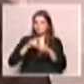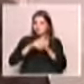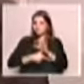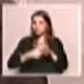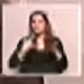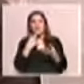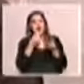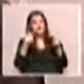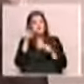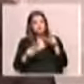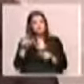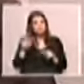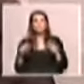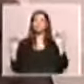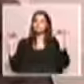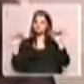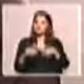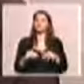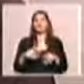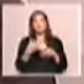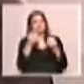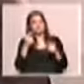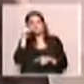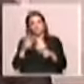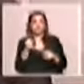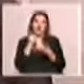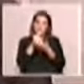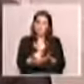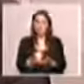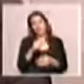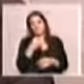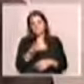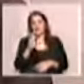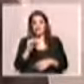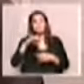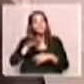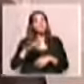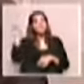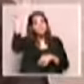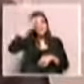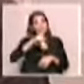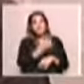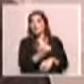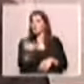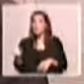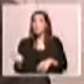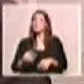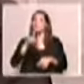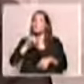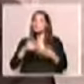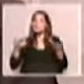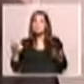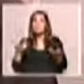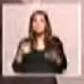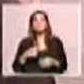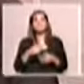temos muita gente que vai estar connosco, muitas causas que vão ser apoiadas, são 10, não é? Mas depois temos um padrinho para cada uma delas e, sobretudo, também um